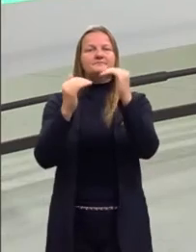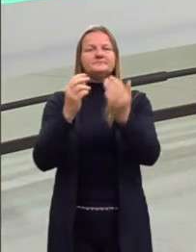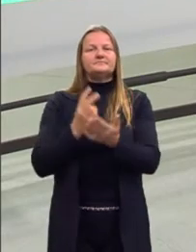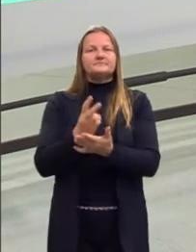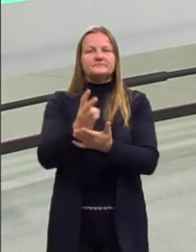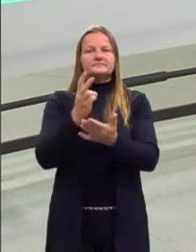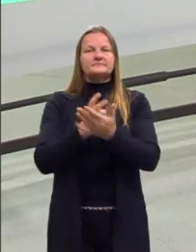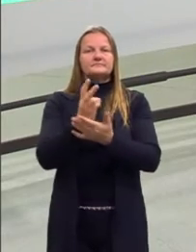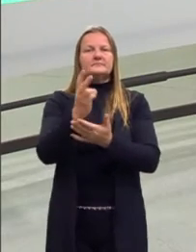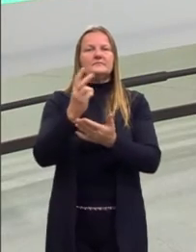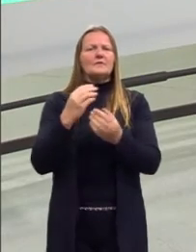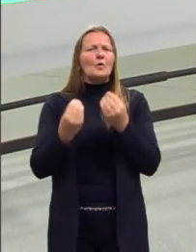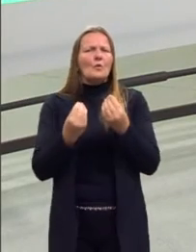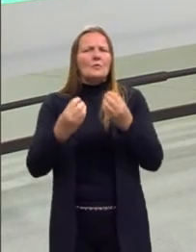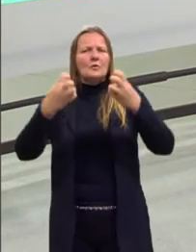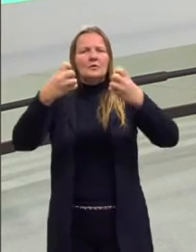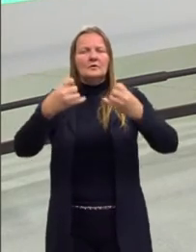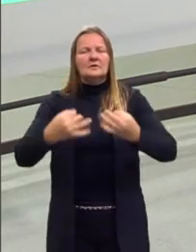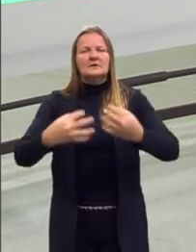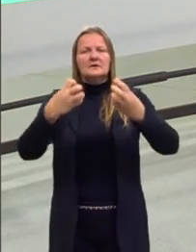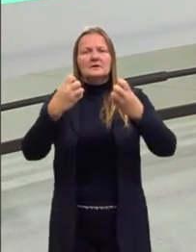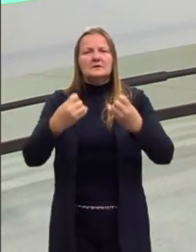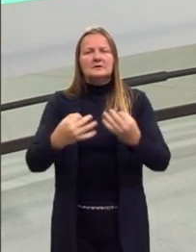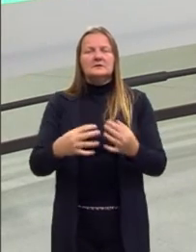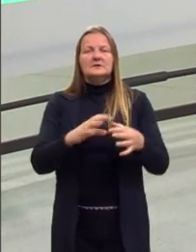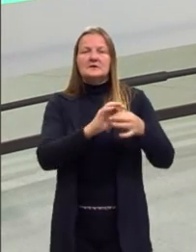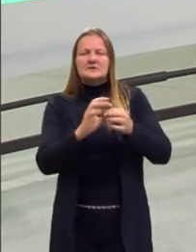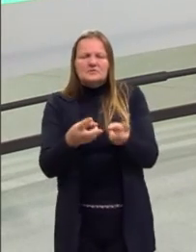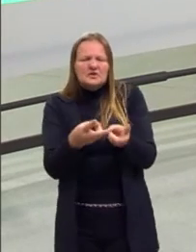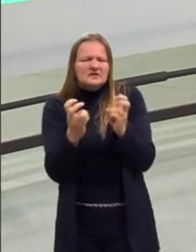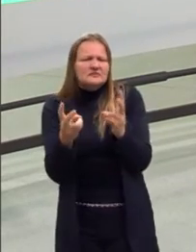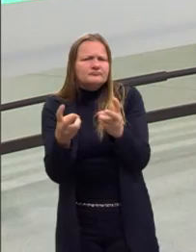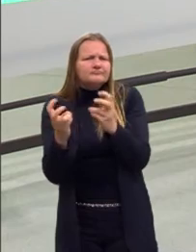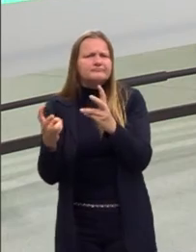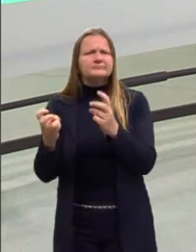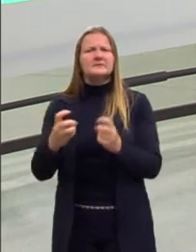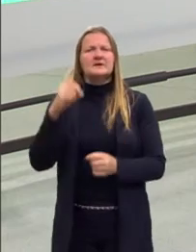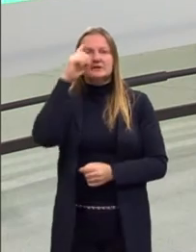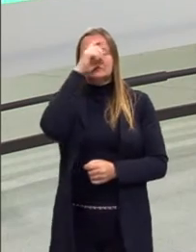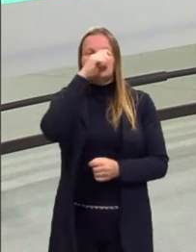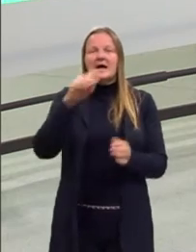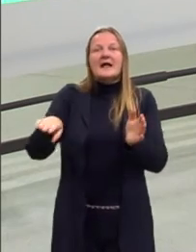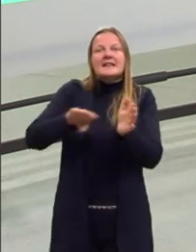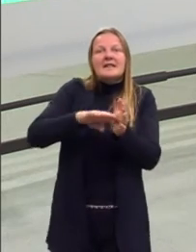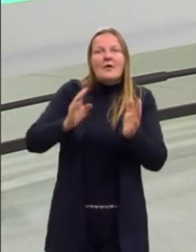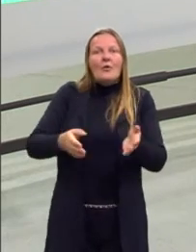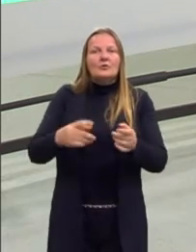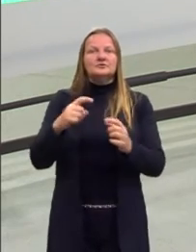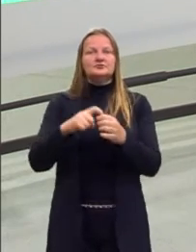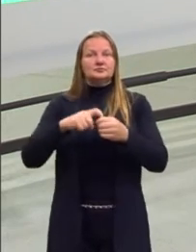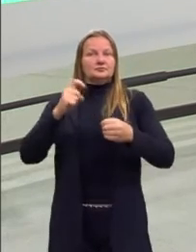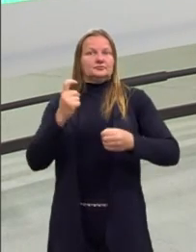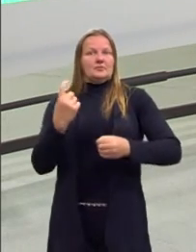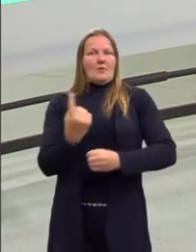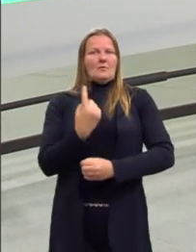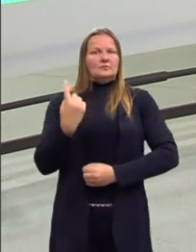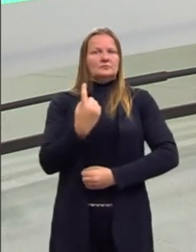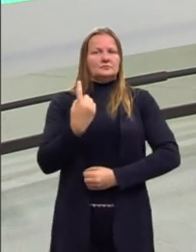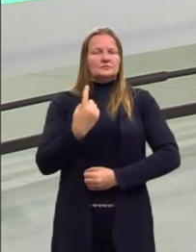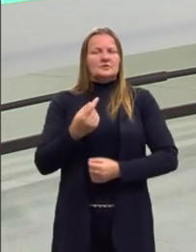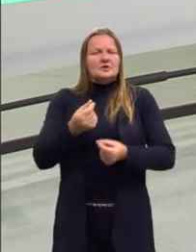continuar com esse processo de colônia de exploração vejam dificuldade que nós temos até o uso de nos emancipar algumas